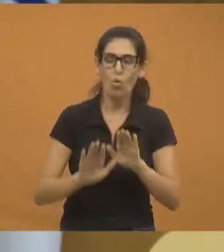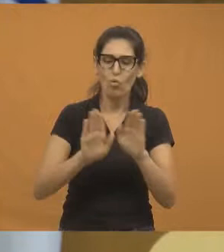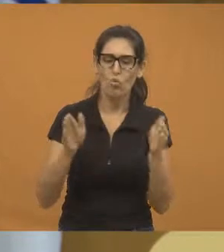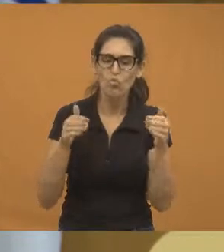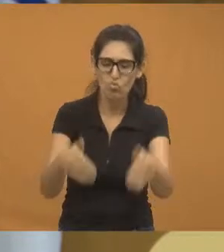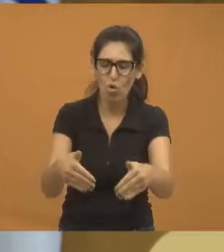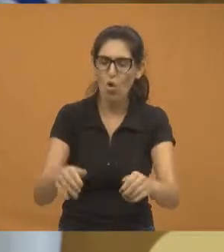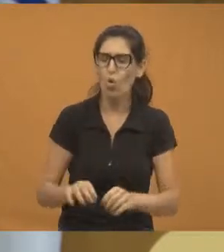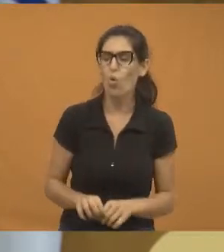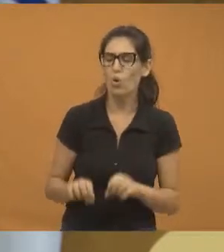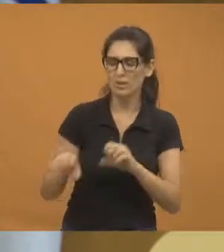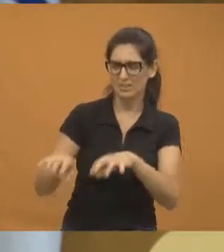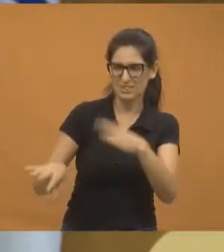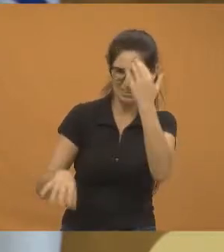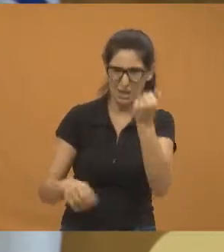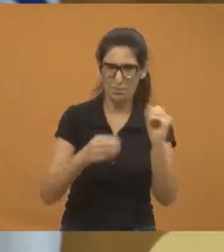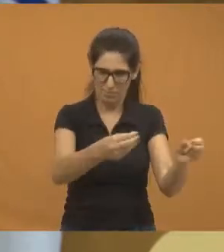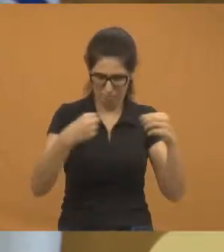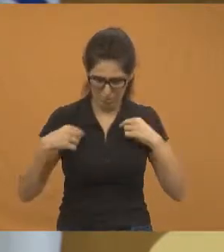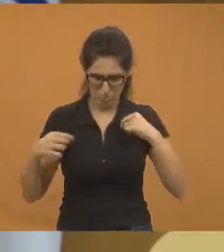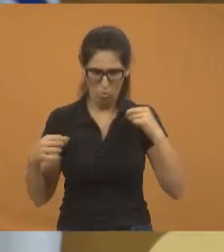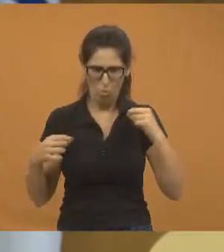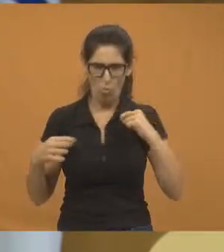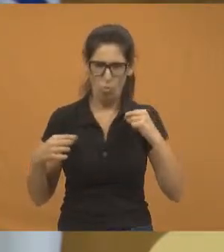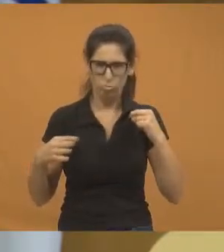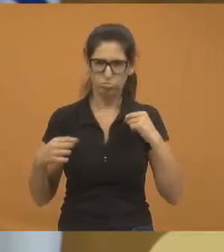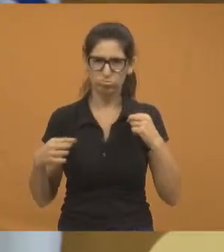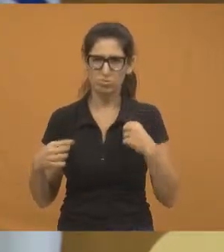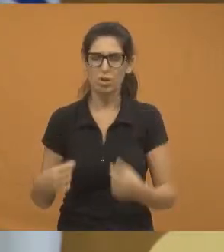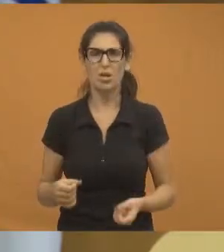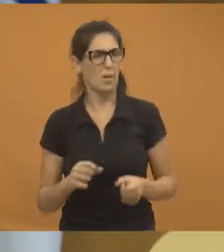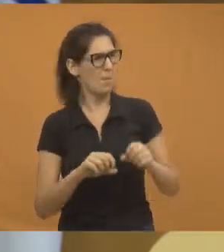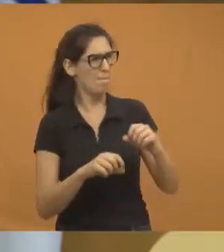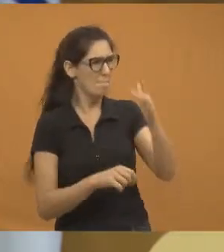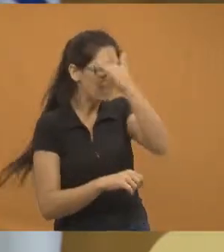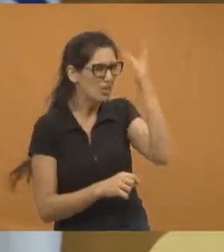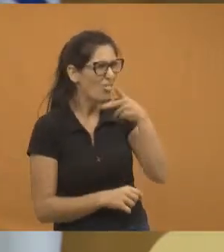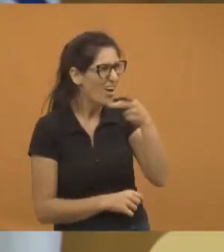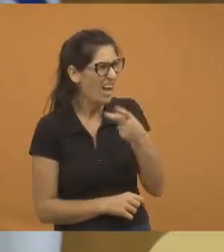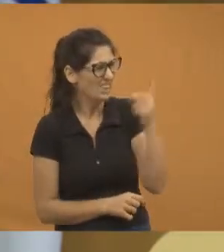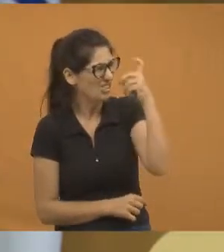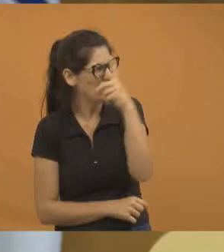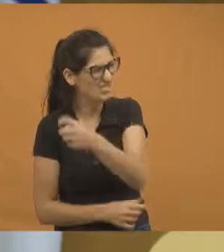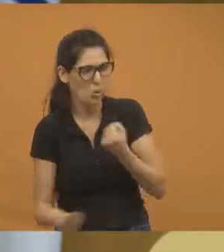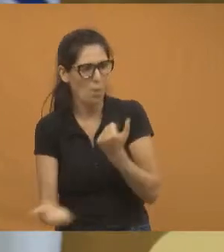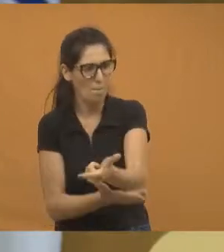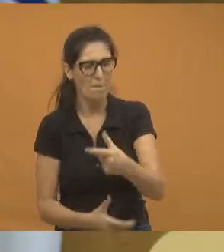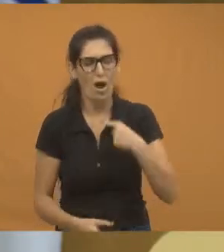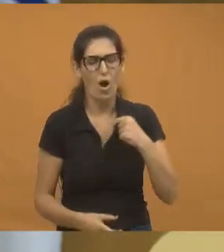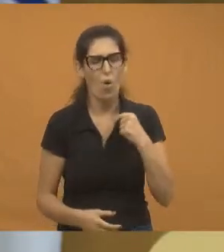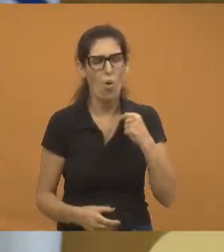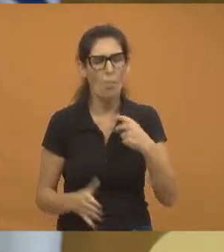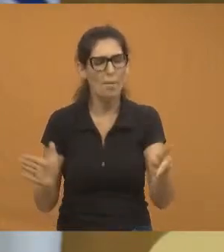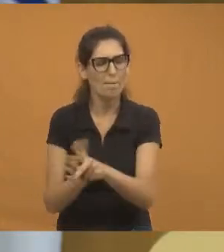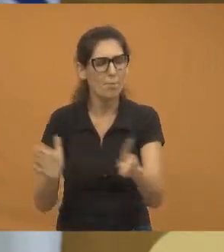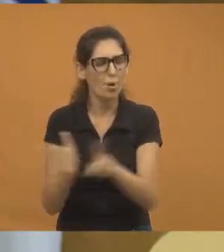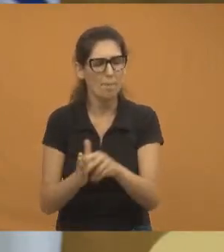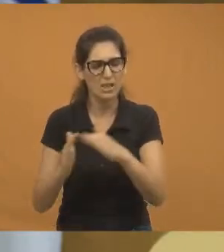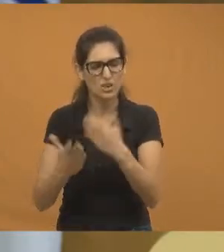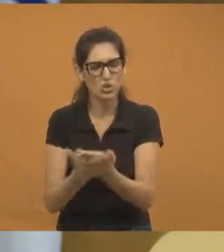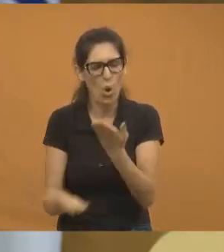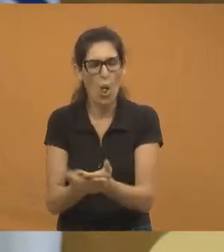até chacota pra gente rouba são josé o pessoal da nossa como é difícil comprar uniforme já caí porque de fato é chato mesmo né